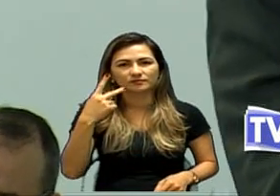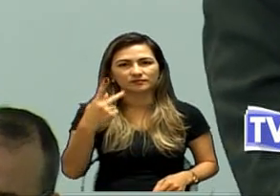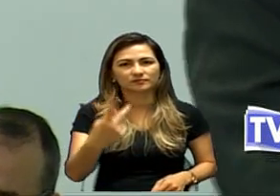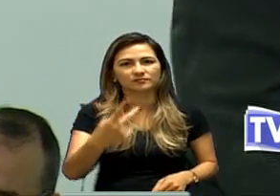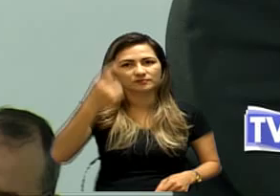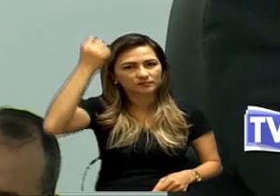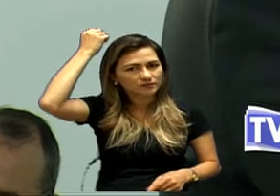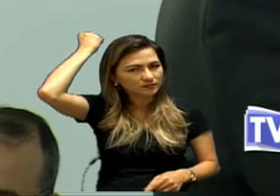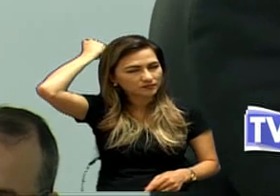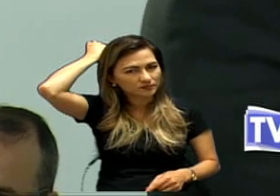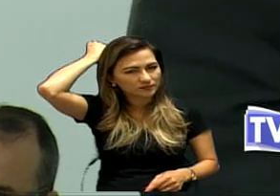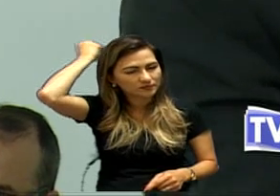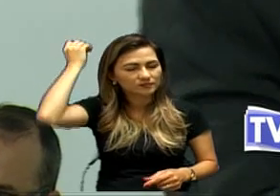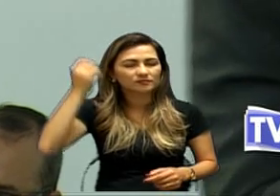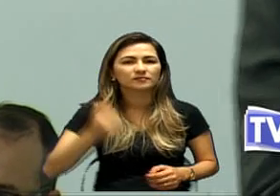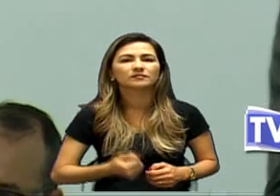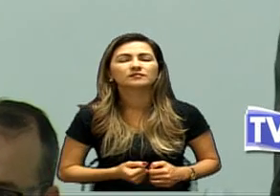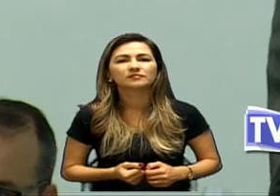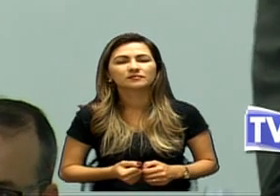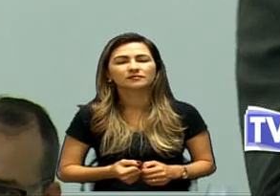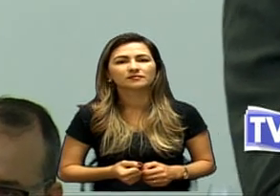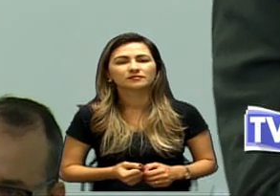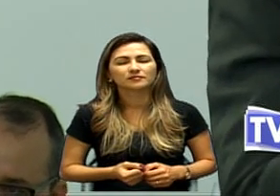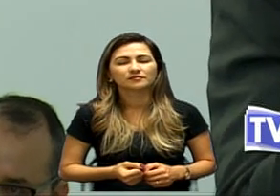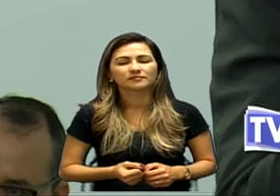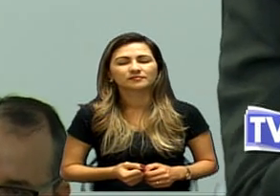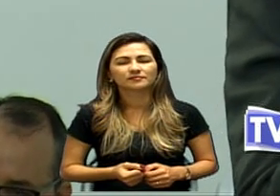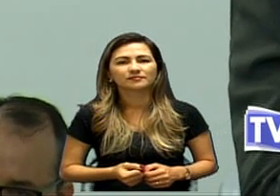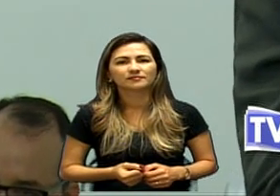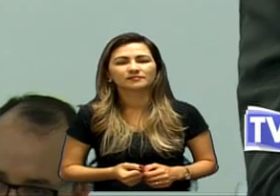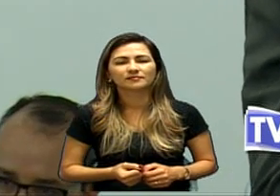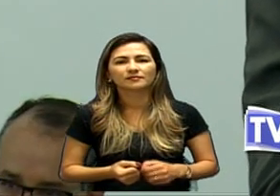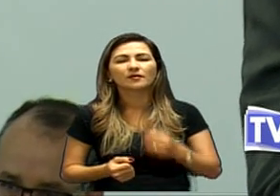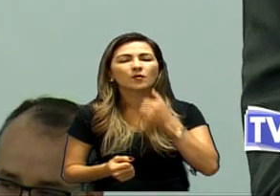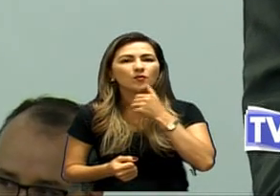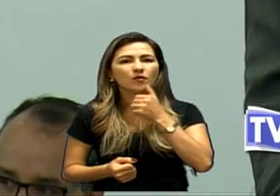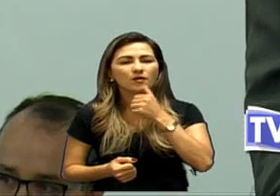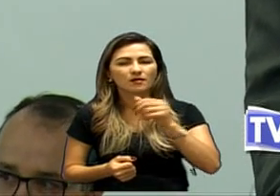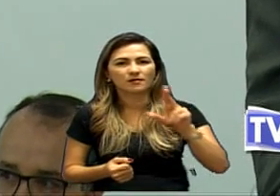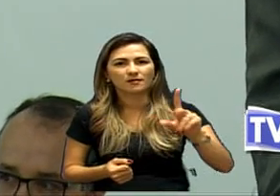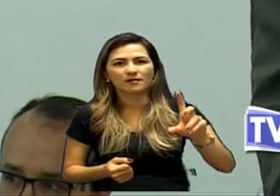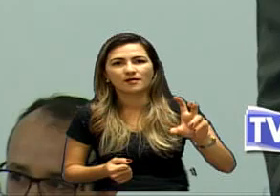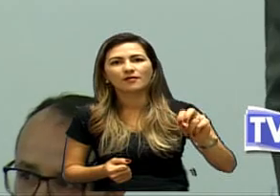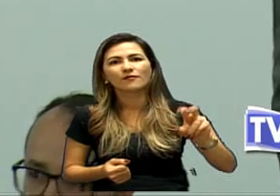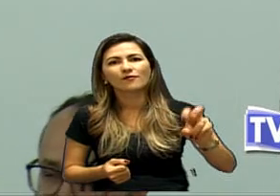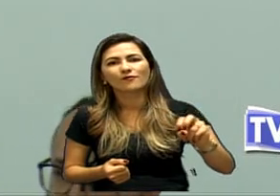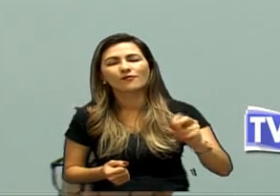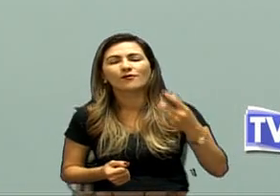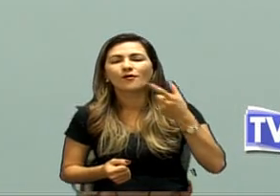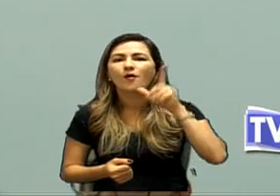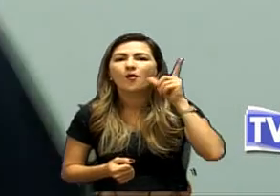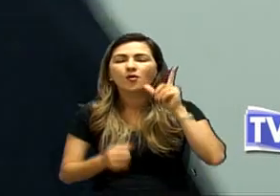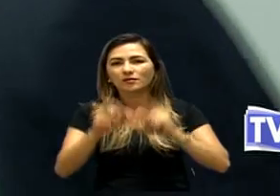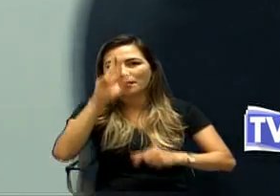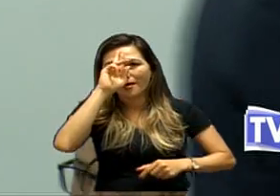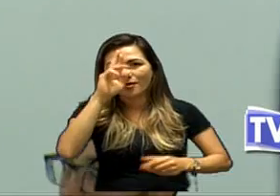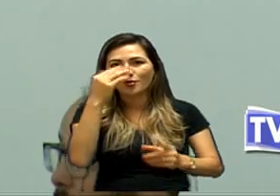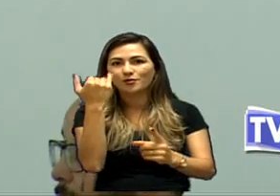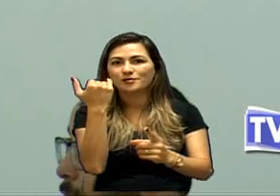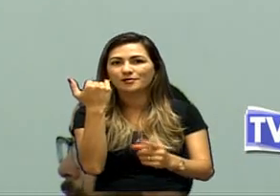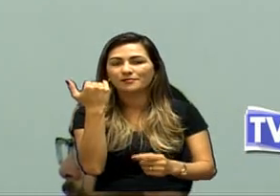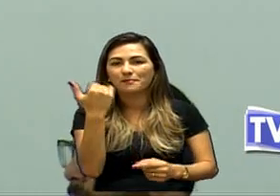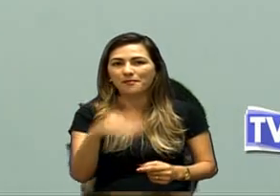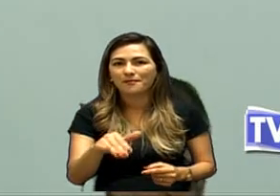cabelo do samurai. Bom dia minha avó Nilza, benção avó Nilza. Esteve comigo ontem até meia-noite e meia lá para fazer